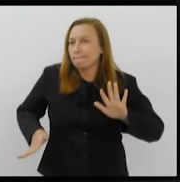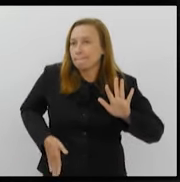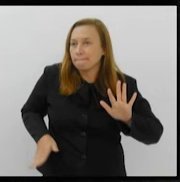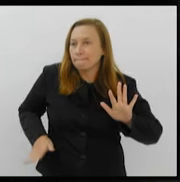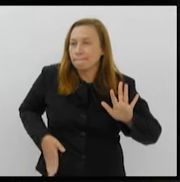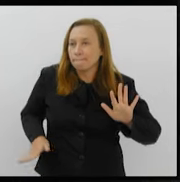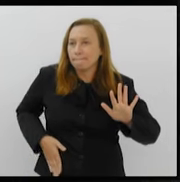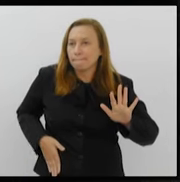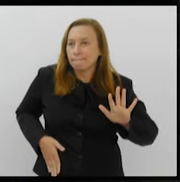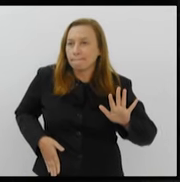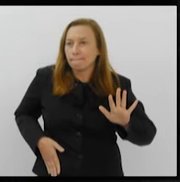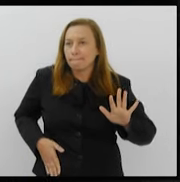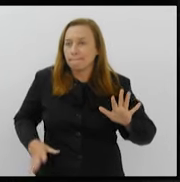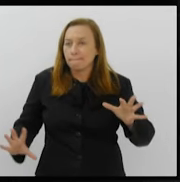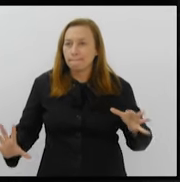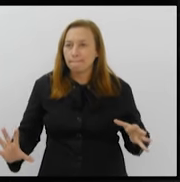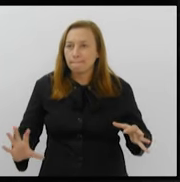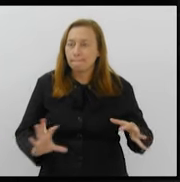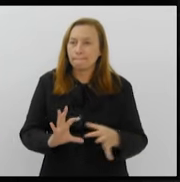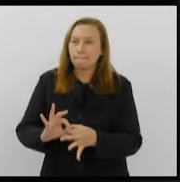se associa a vagabundo.